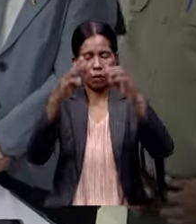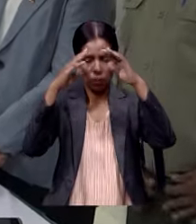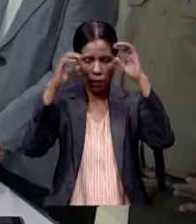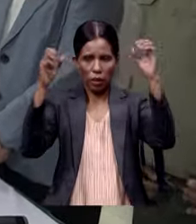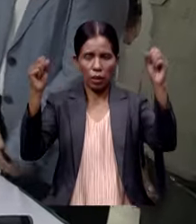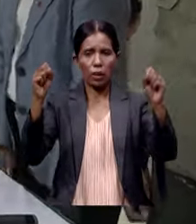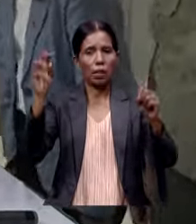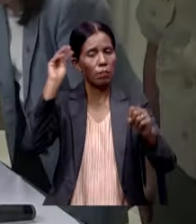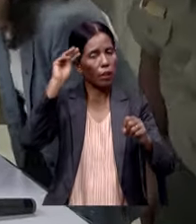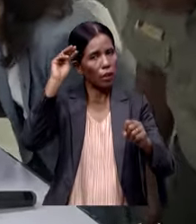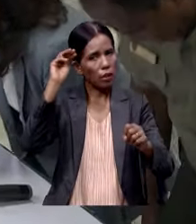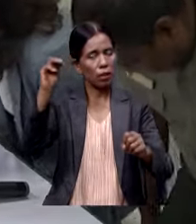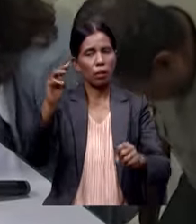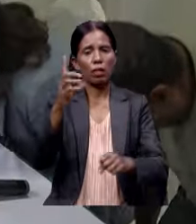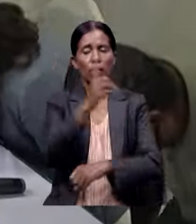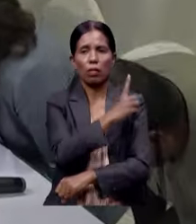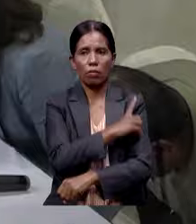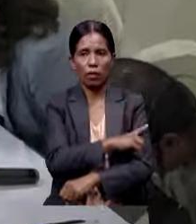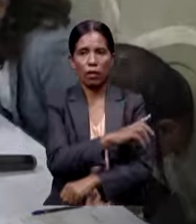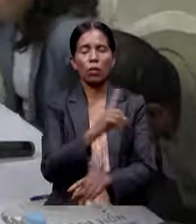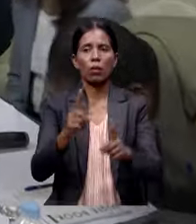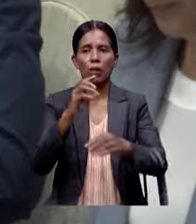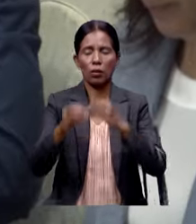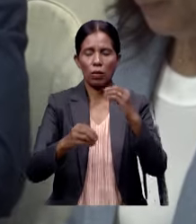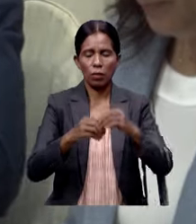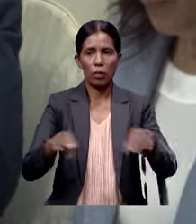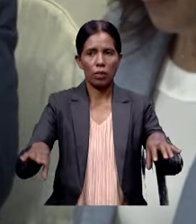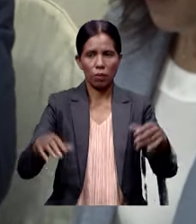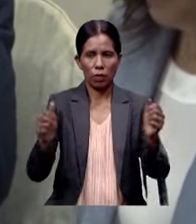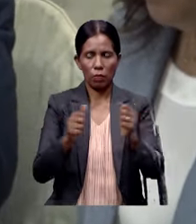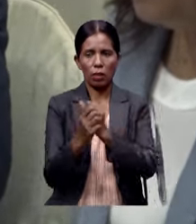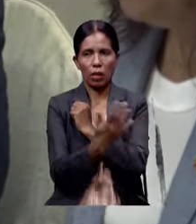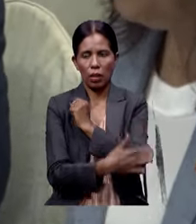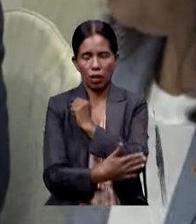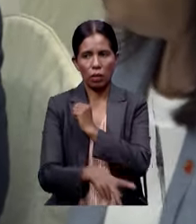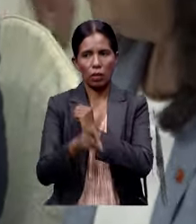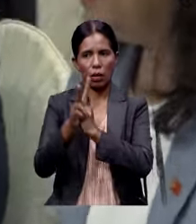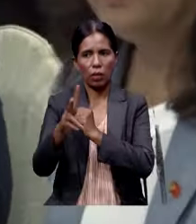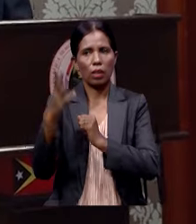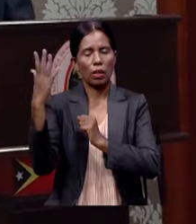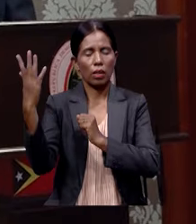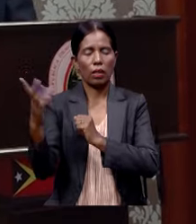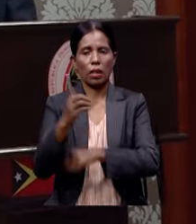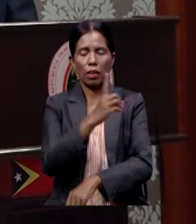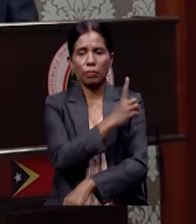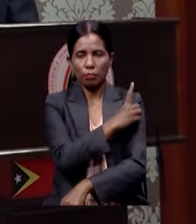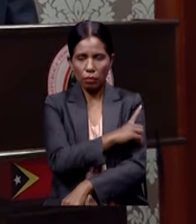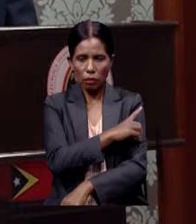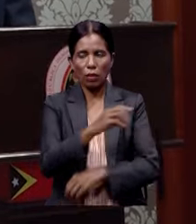do Rosário Gomes, Pedro Clamarfuic, onde colhia com a cooperação entre a Nação Rua e a Área de Defesa, e o com